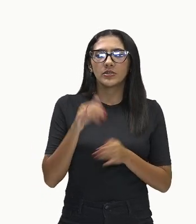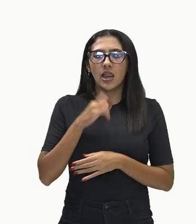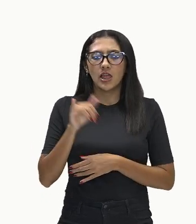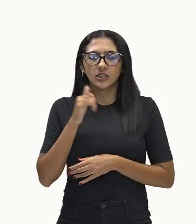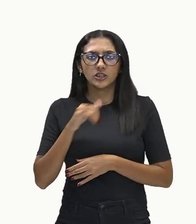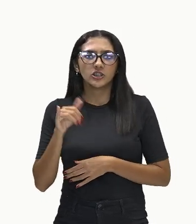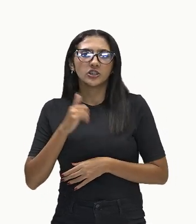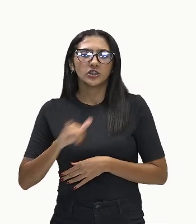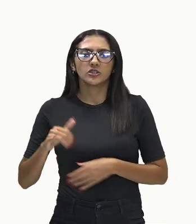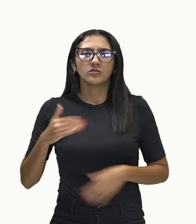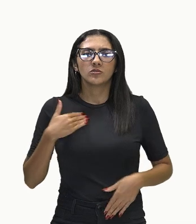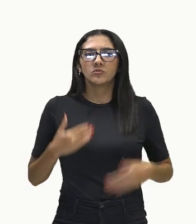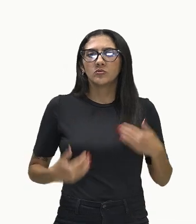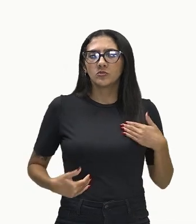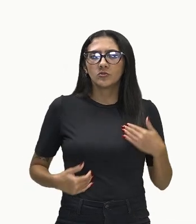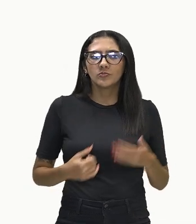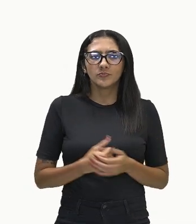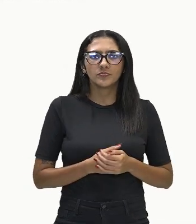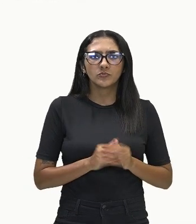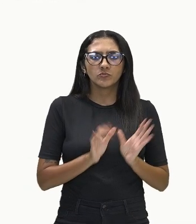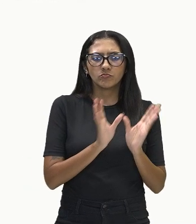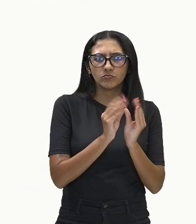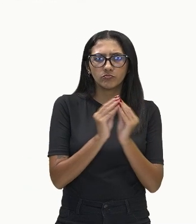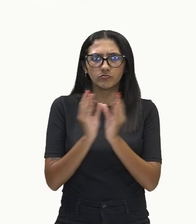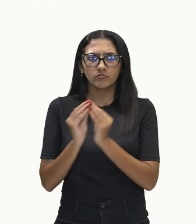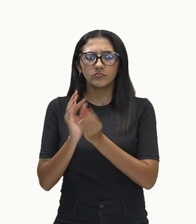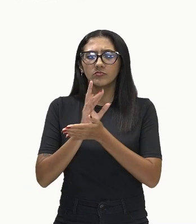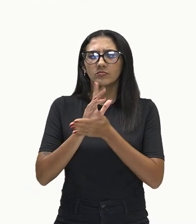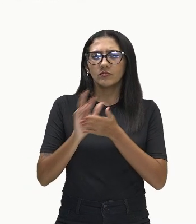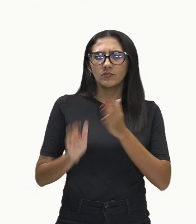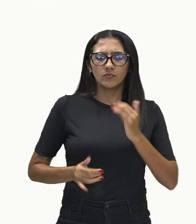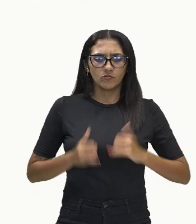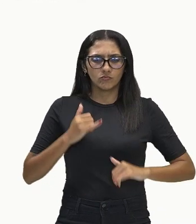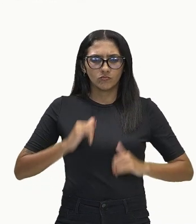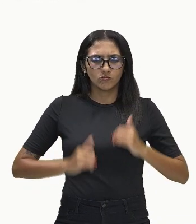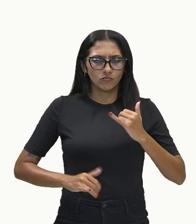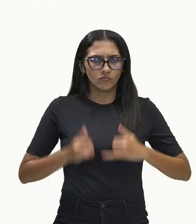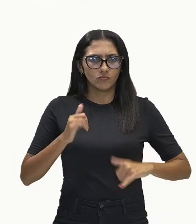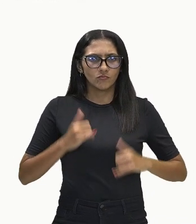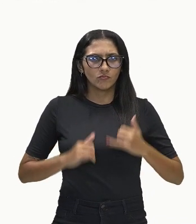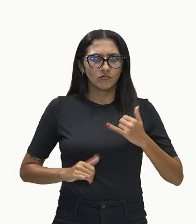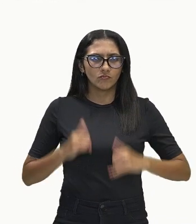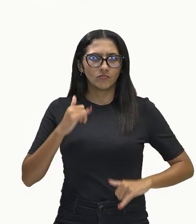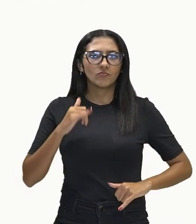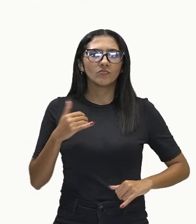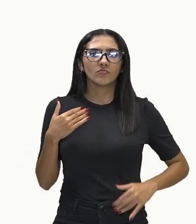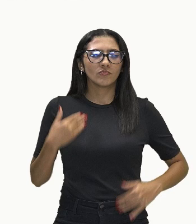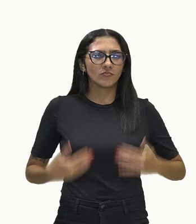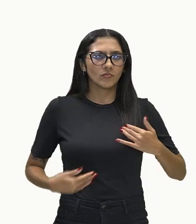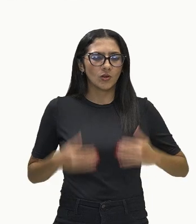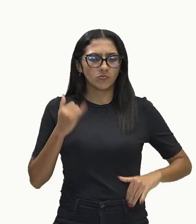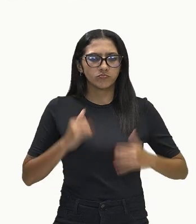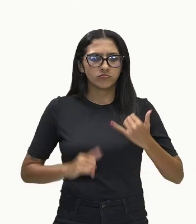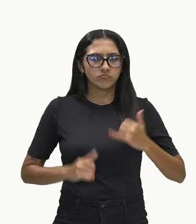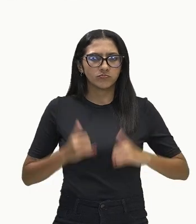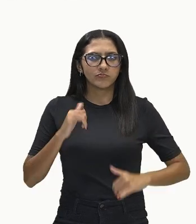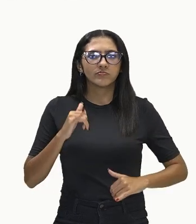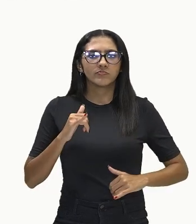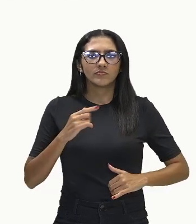que compreende um conjunto de reações, como eu disse, são reações químicas, que envolvem